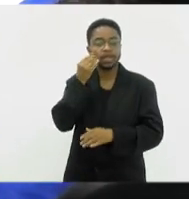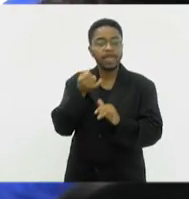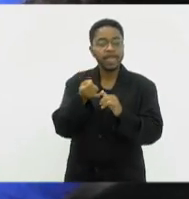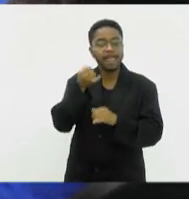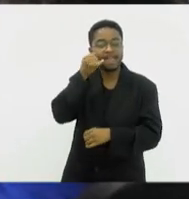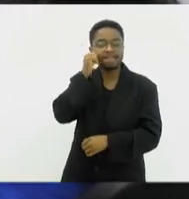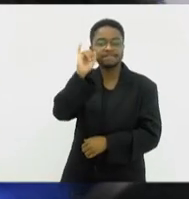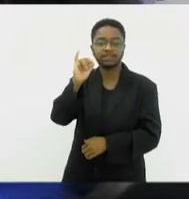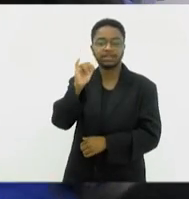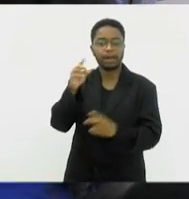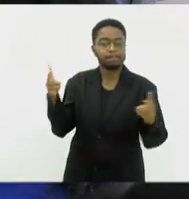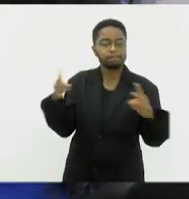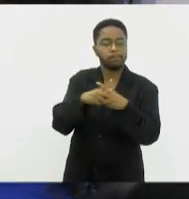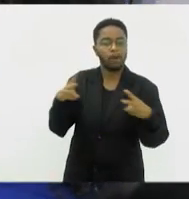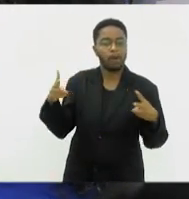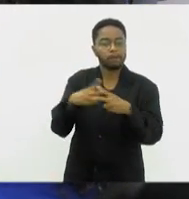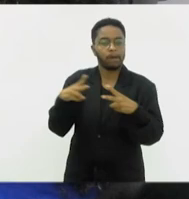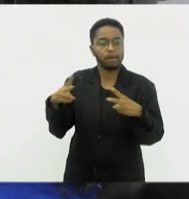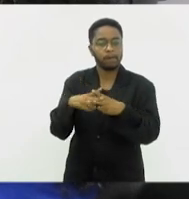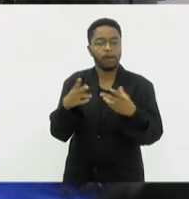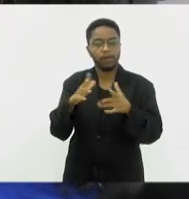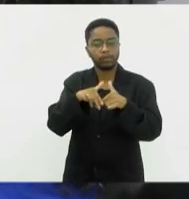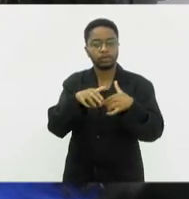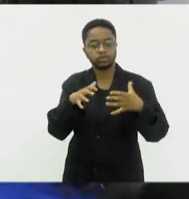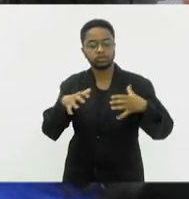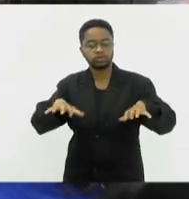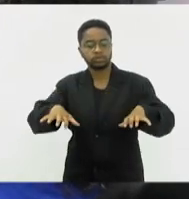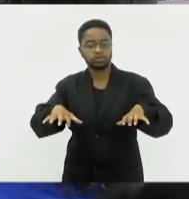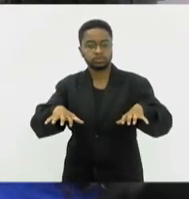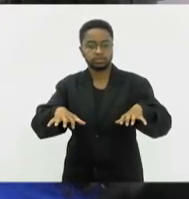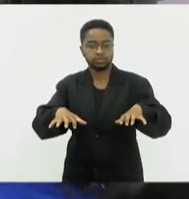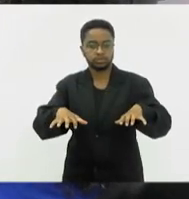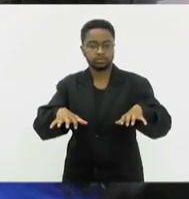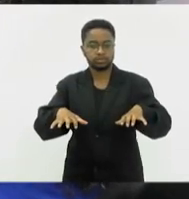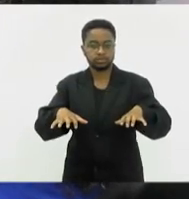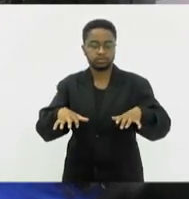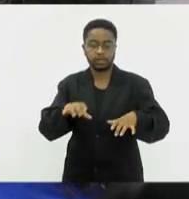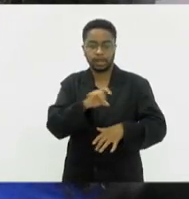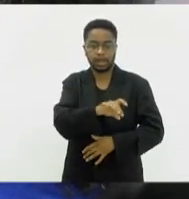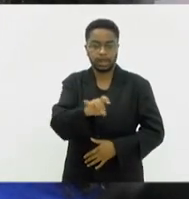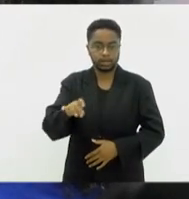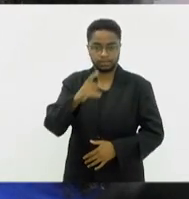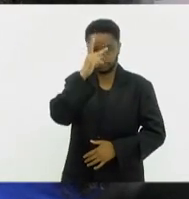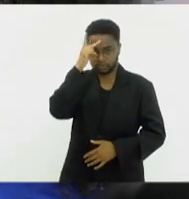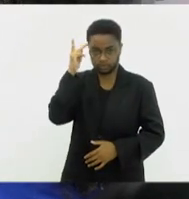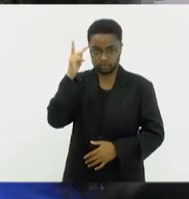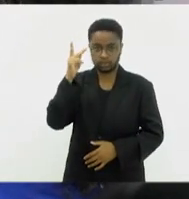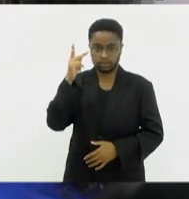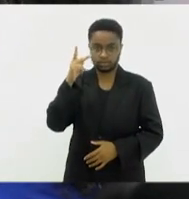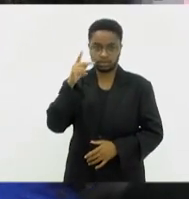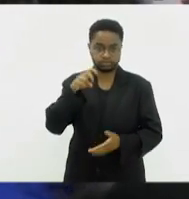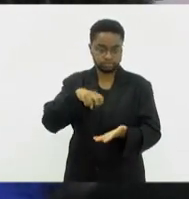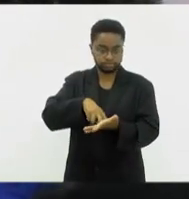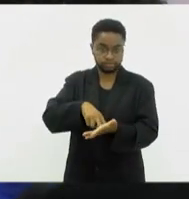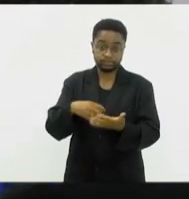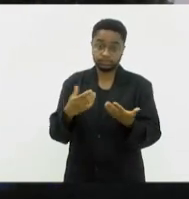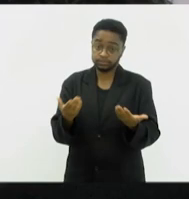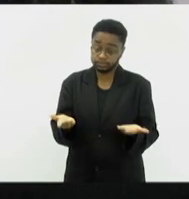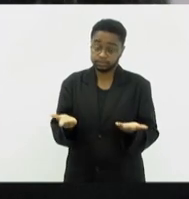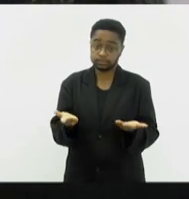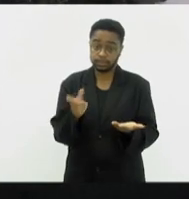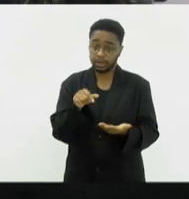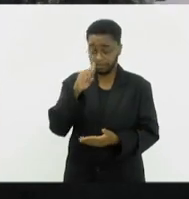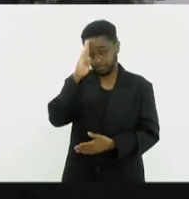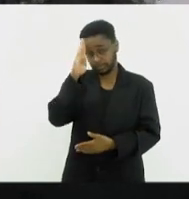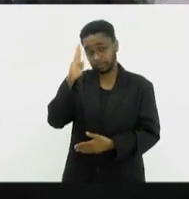dentre a questão da territorialidade e das facções aos quais aqueles indivíduos foram condenados. Então, é